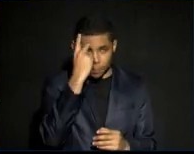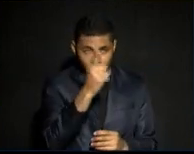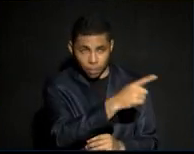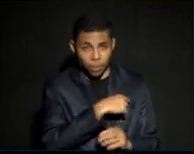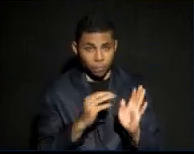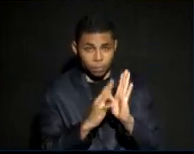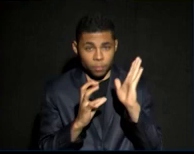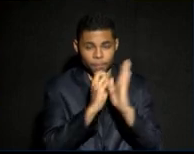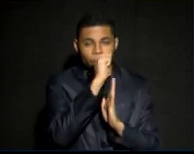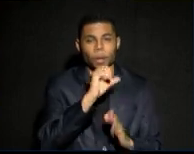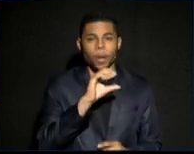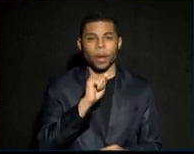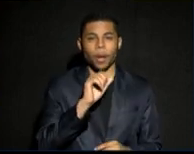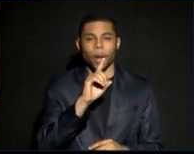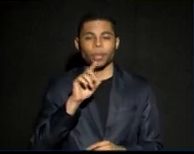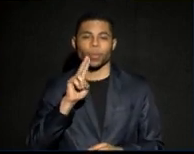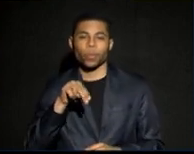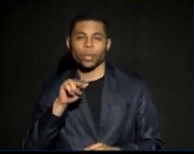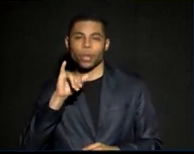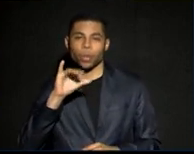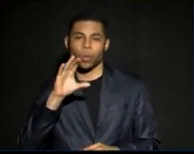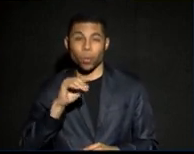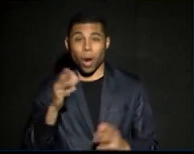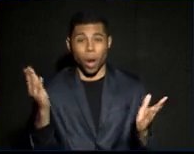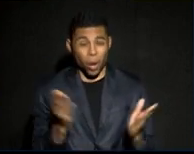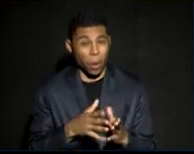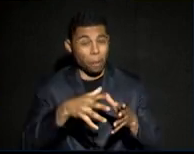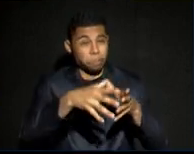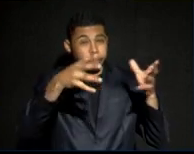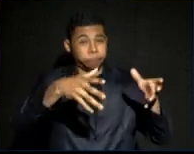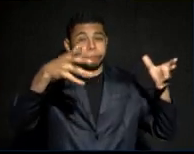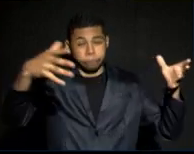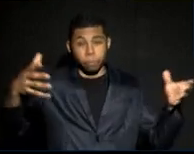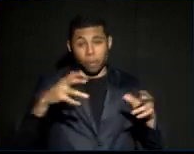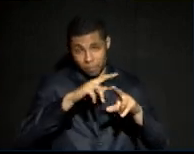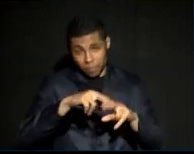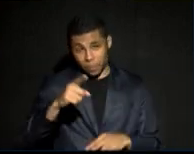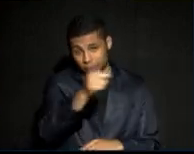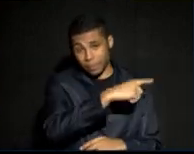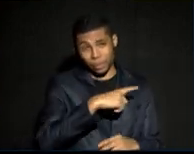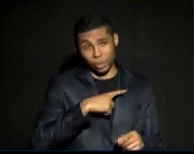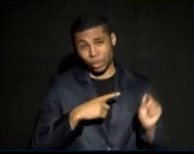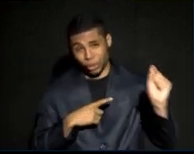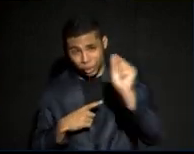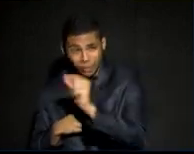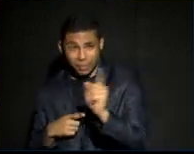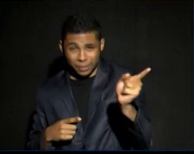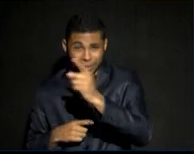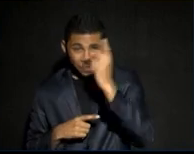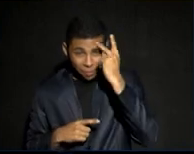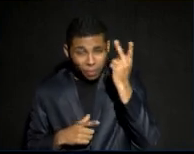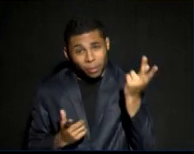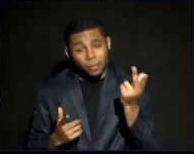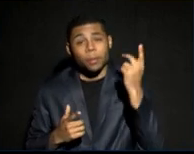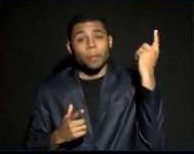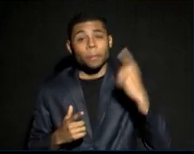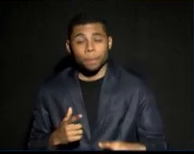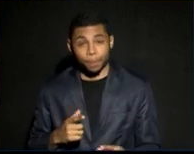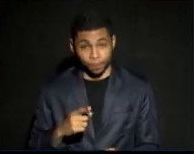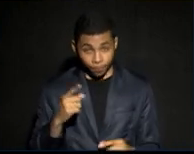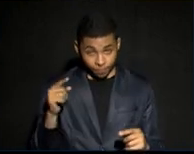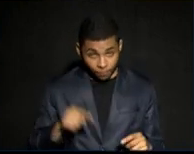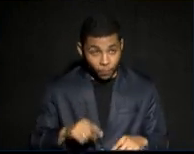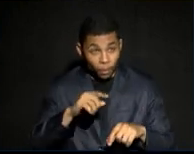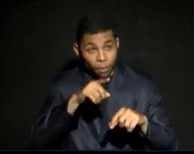pobre que está inscrita no CAD único e ela aumentou por conta das desigualdades que estão sendo crescente em São Paulo e a desoneração